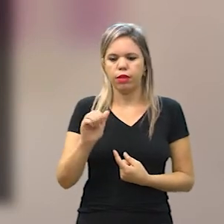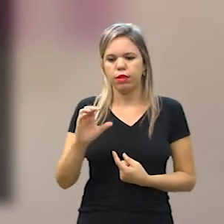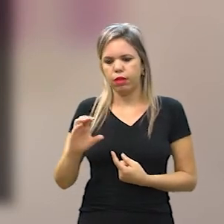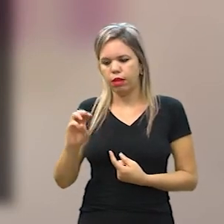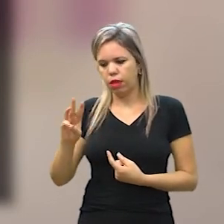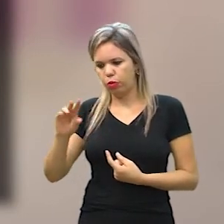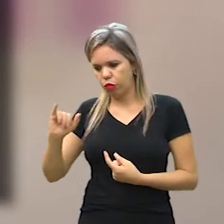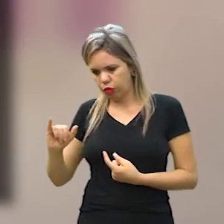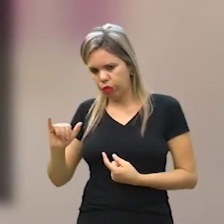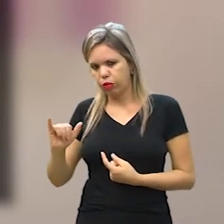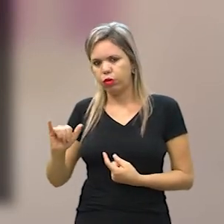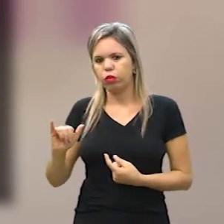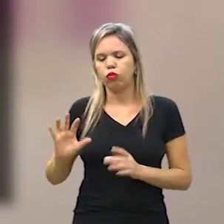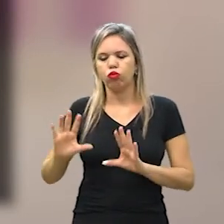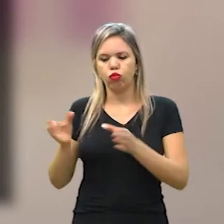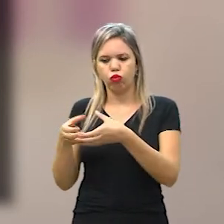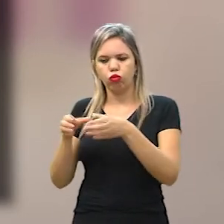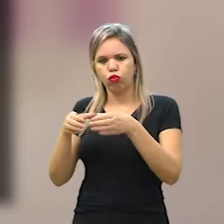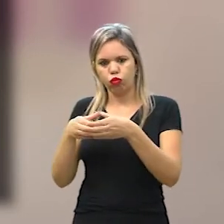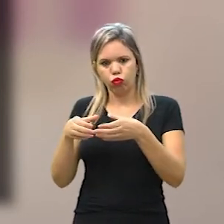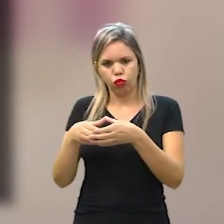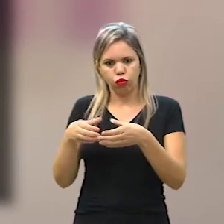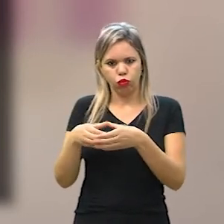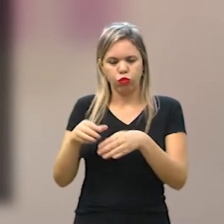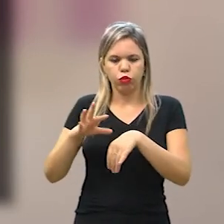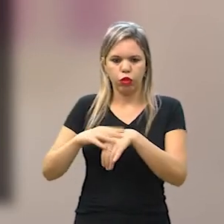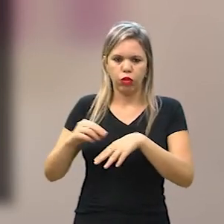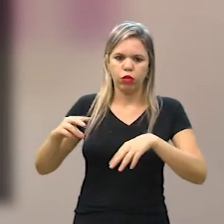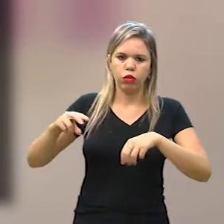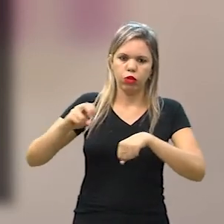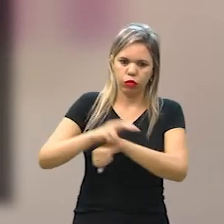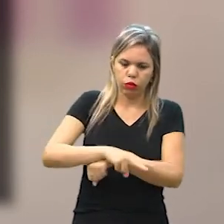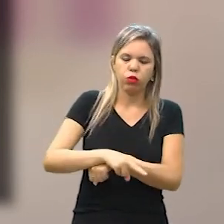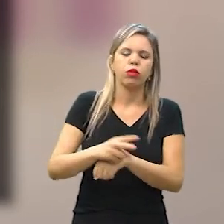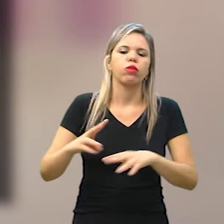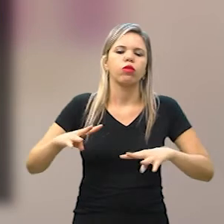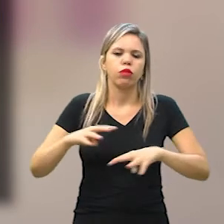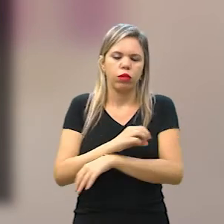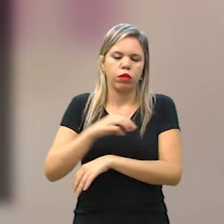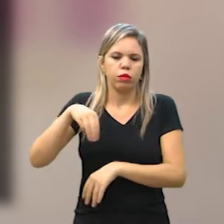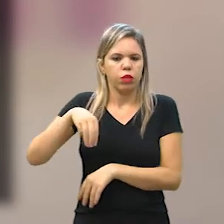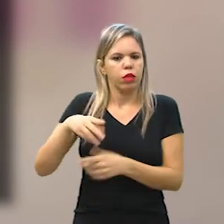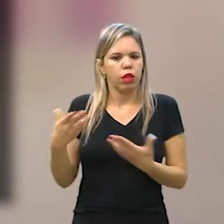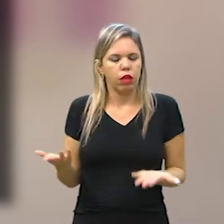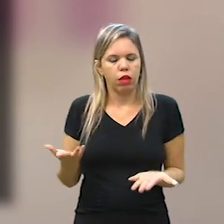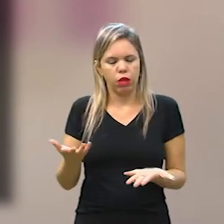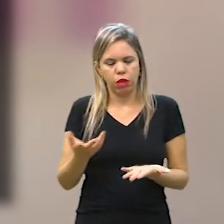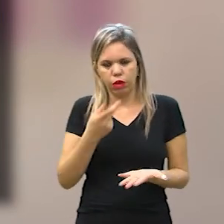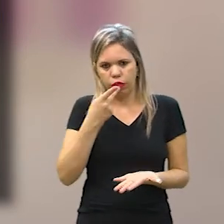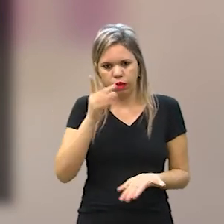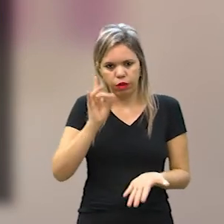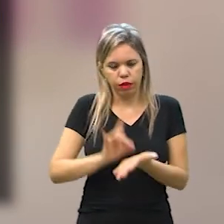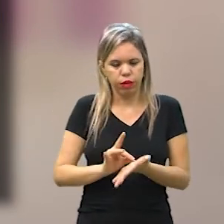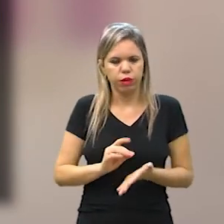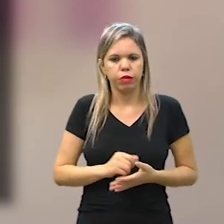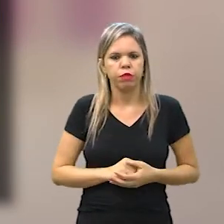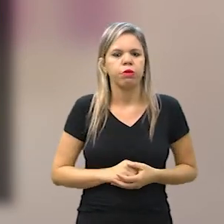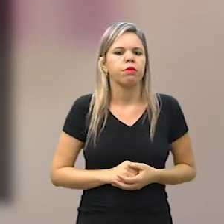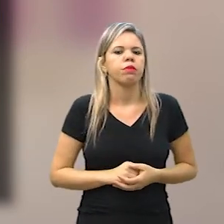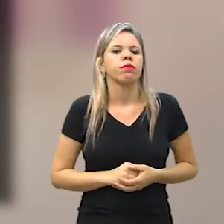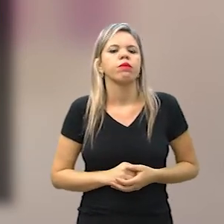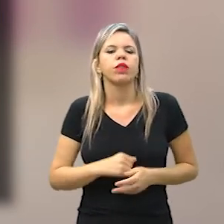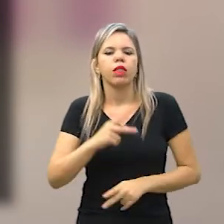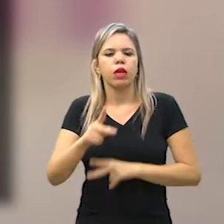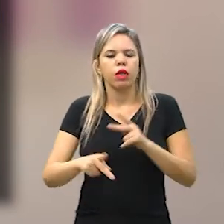ACWY, contra esses grupos, sorogrupos de meningococo. E, assim, eu quero assim, enfatizar